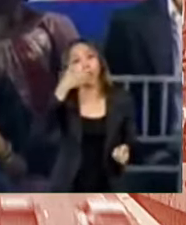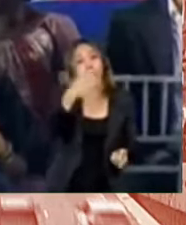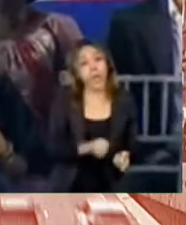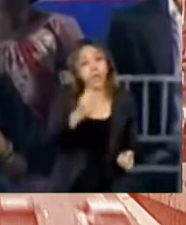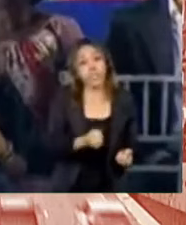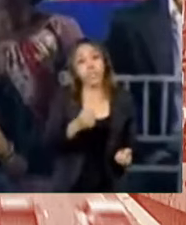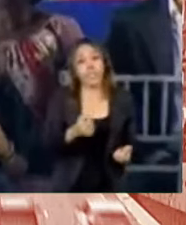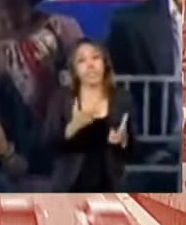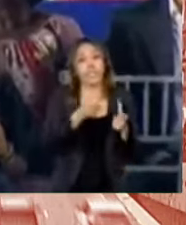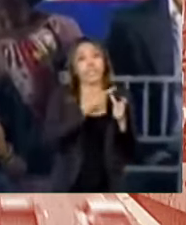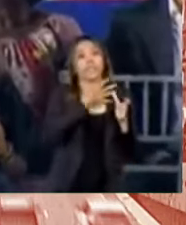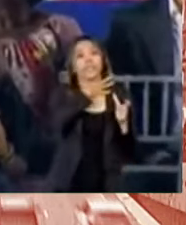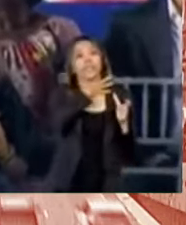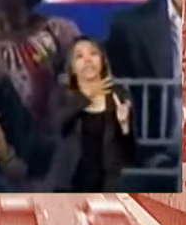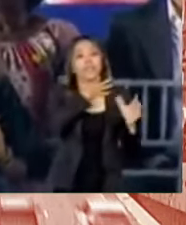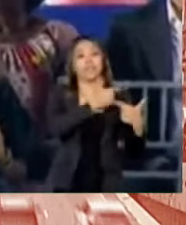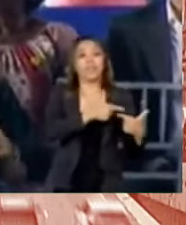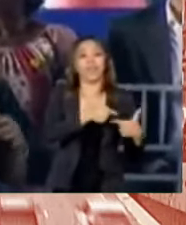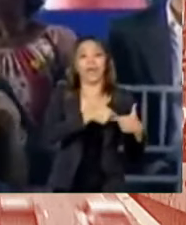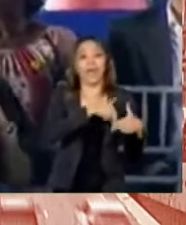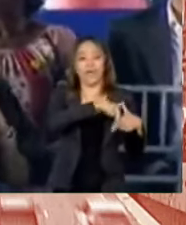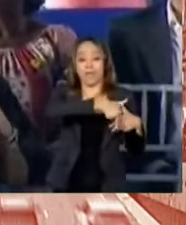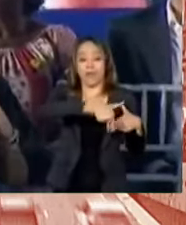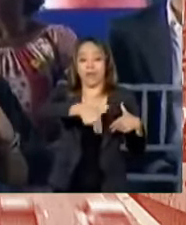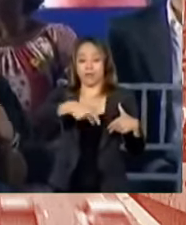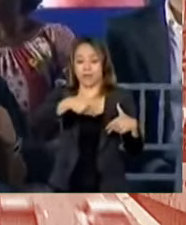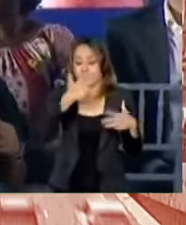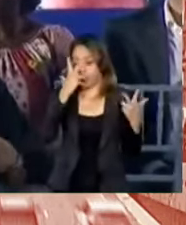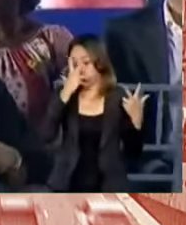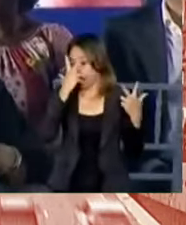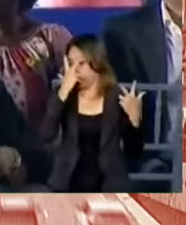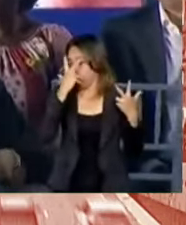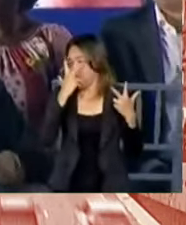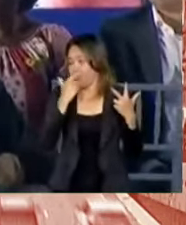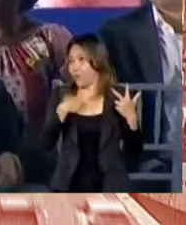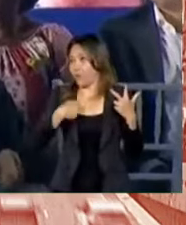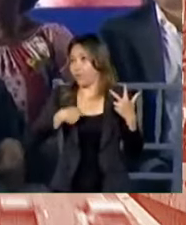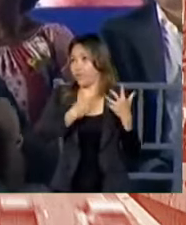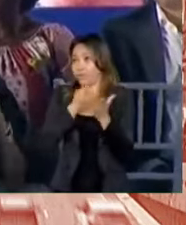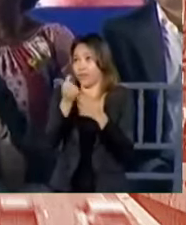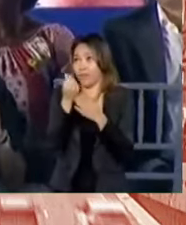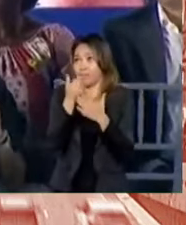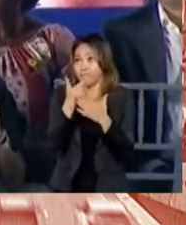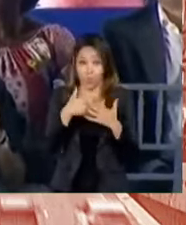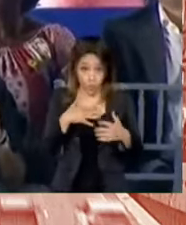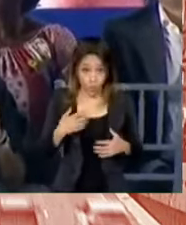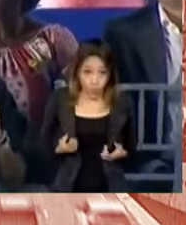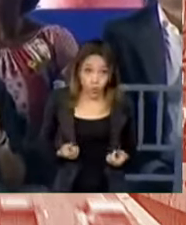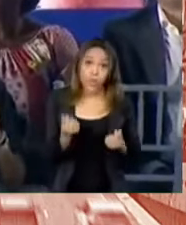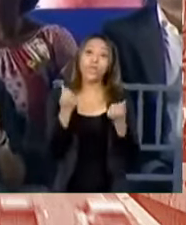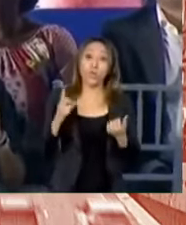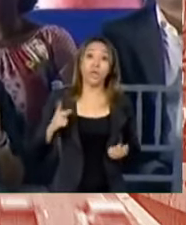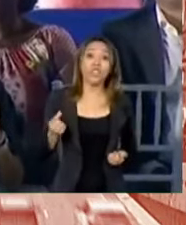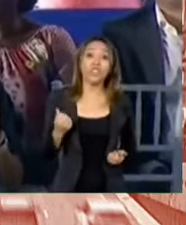No bolsonarismo. E ele faz afagos públicos, né? A Tarcísio, quebrando de certa maneira ali